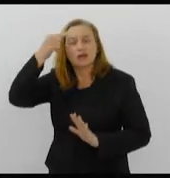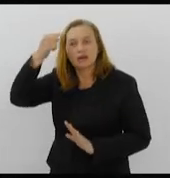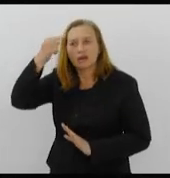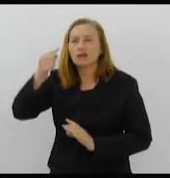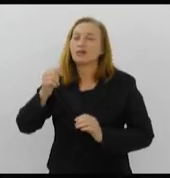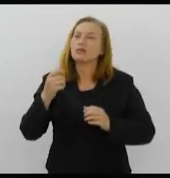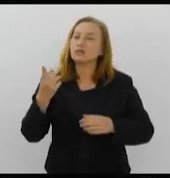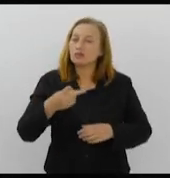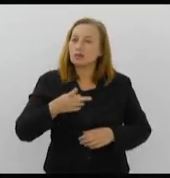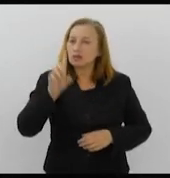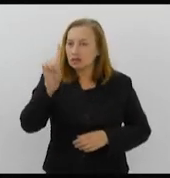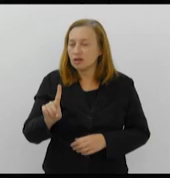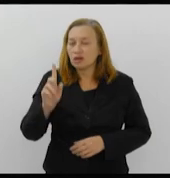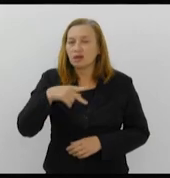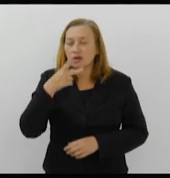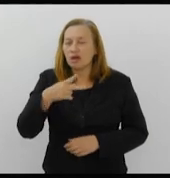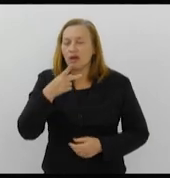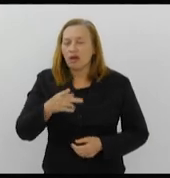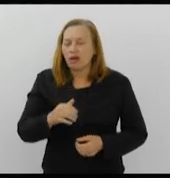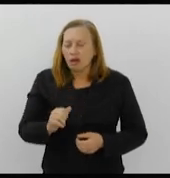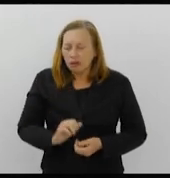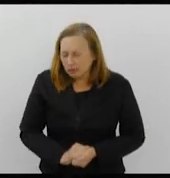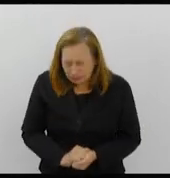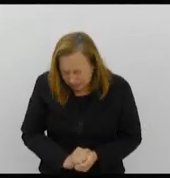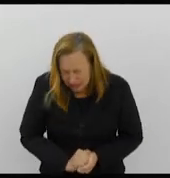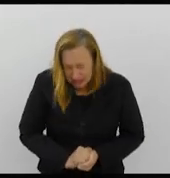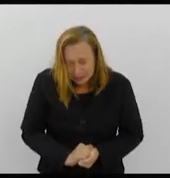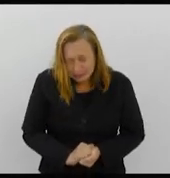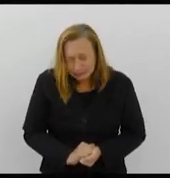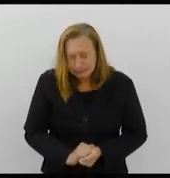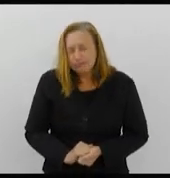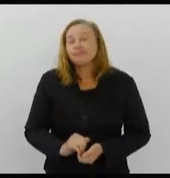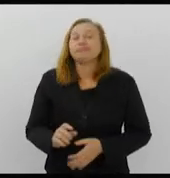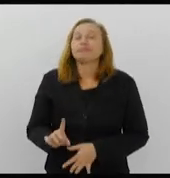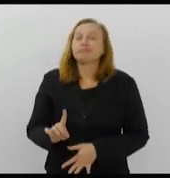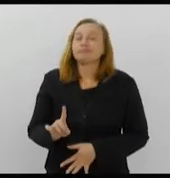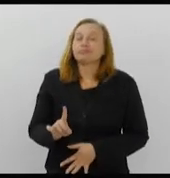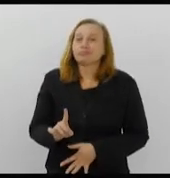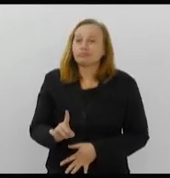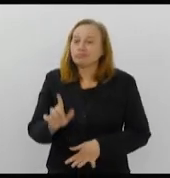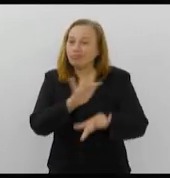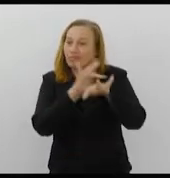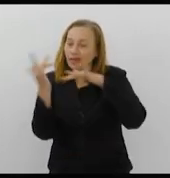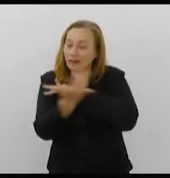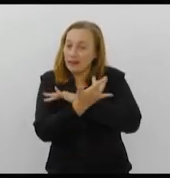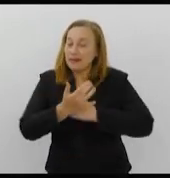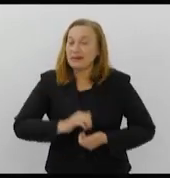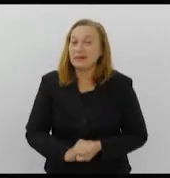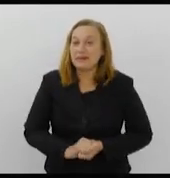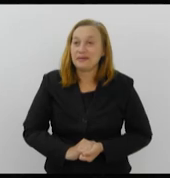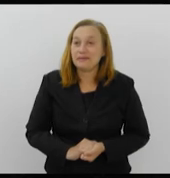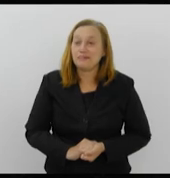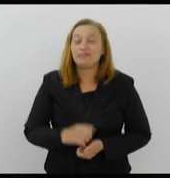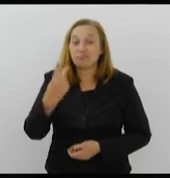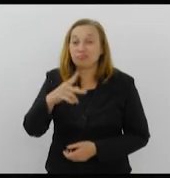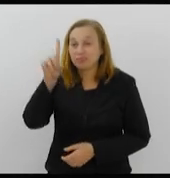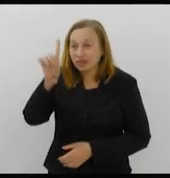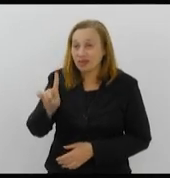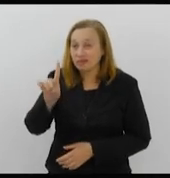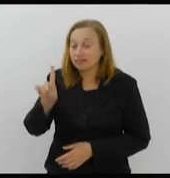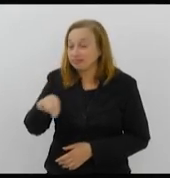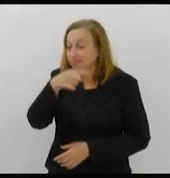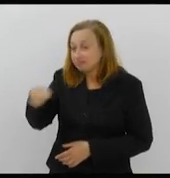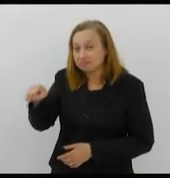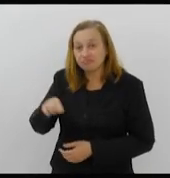manifestar, inclusive através de suas redes sociais, e teve esse seu direito